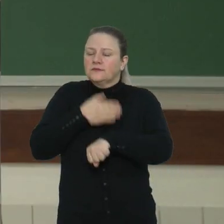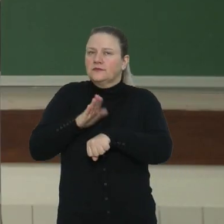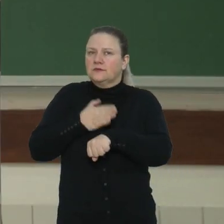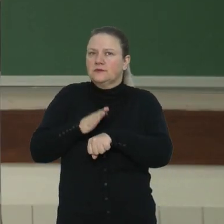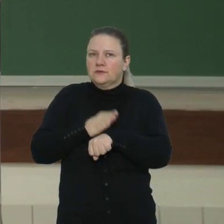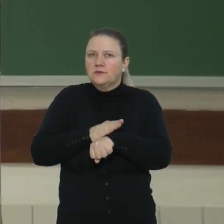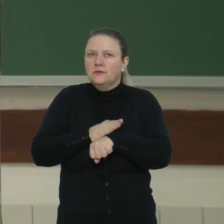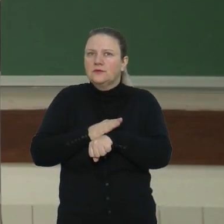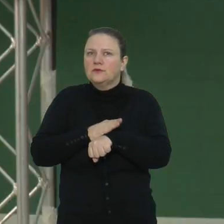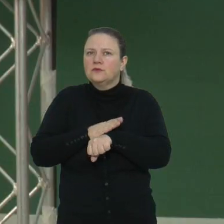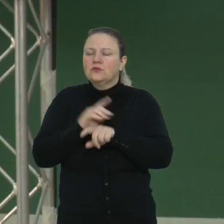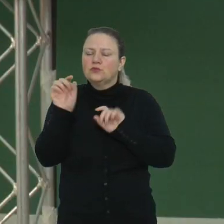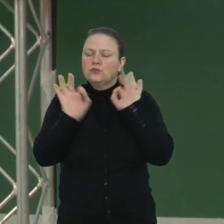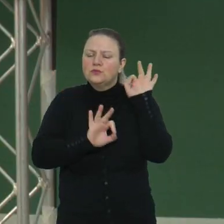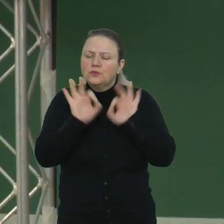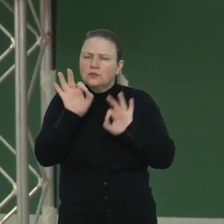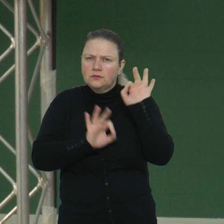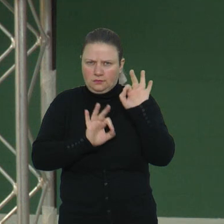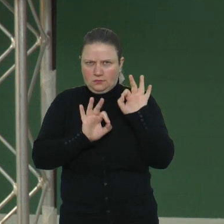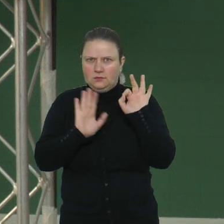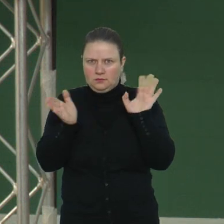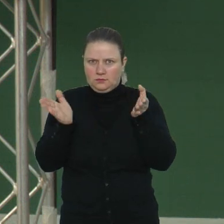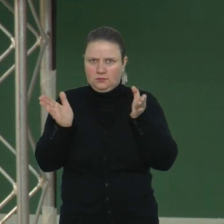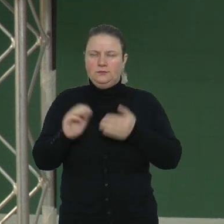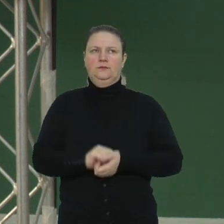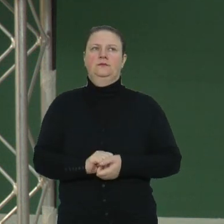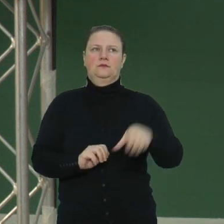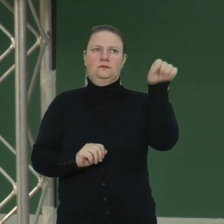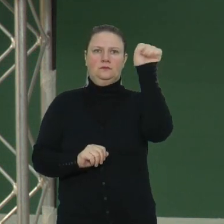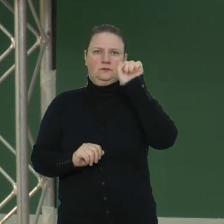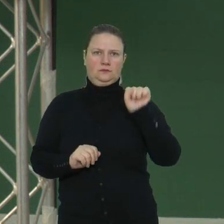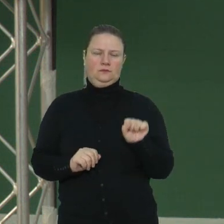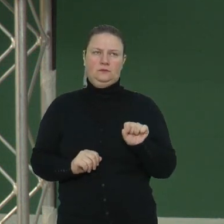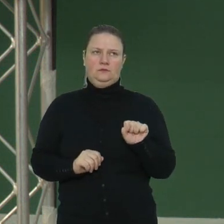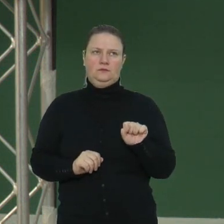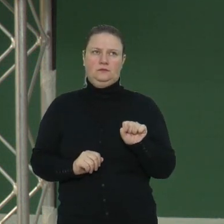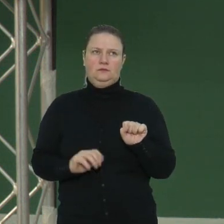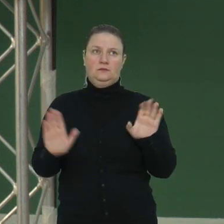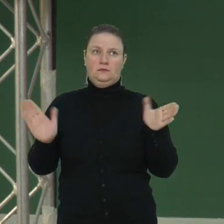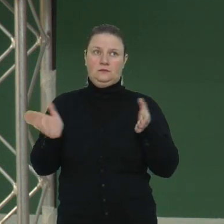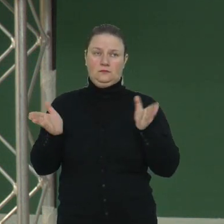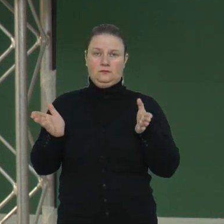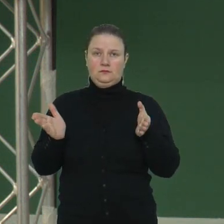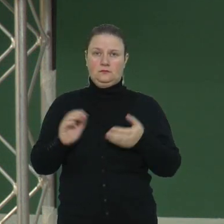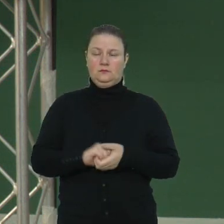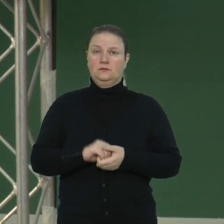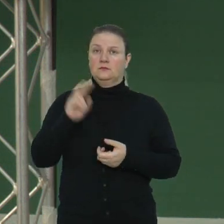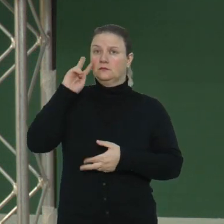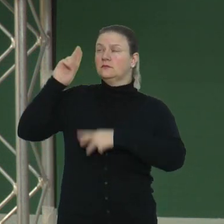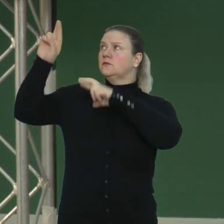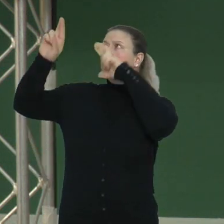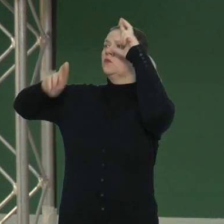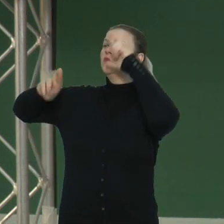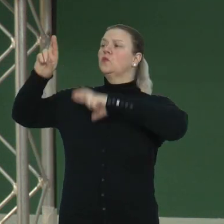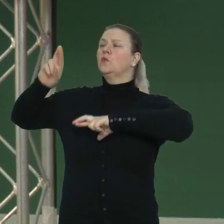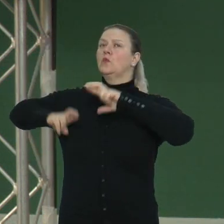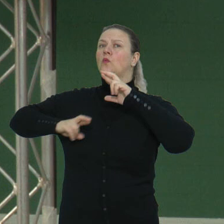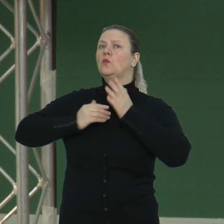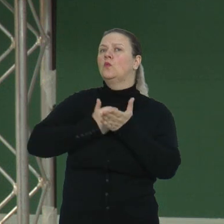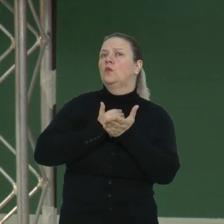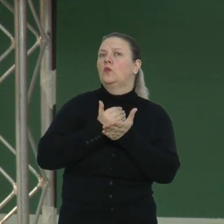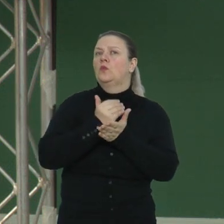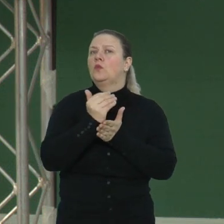conjunto de solução dessa situação. Então, como que fica? Qual é o conjunto de solução do intervalo abaixo? Verifiquem aonde ele está